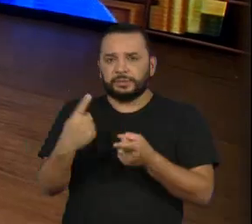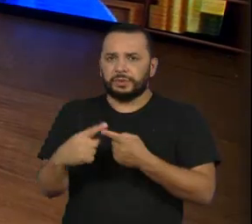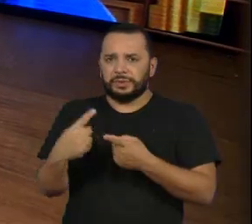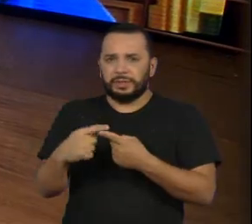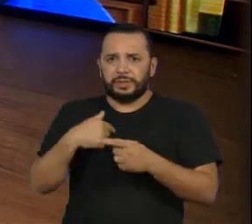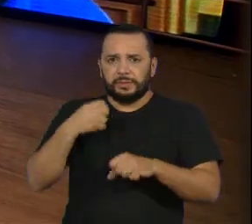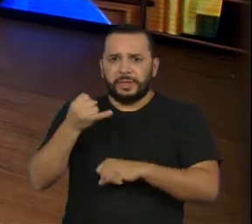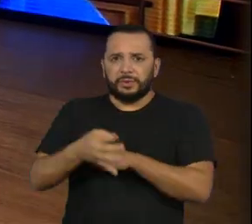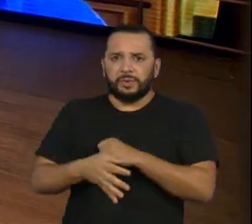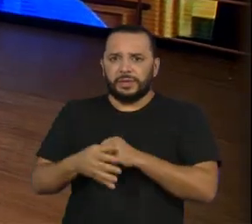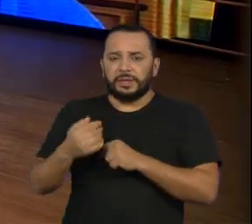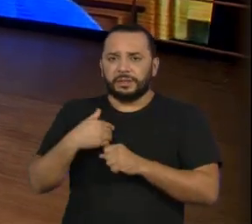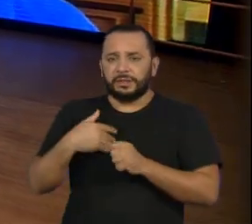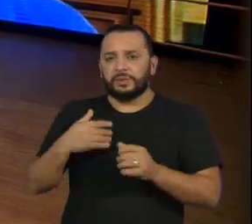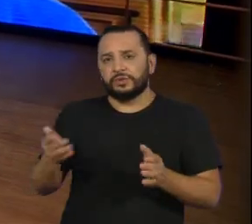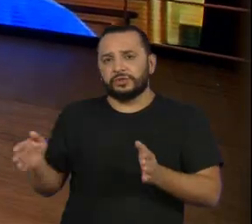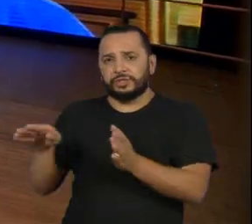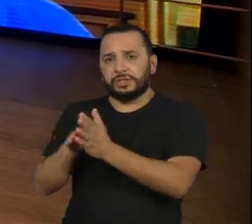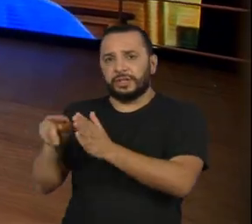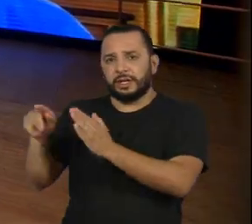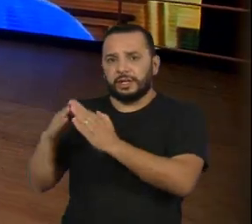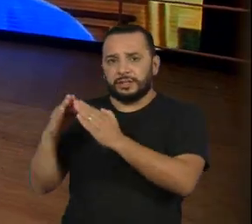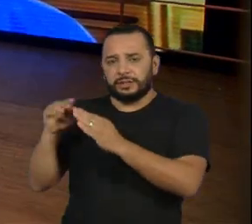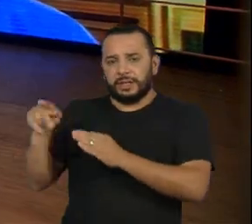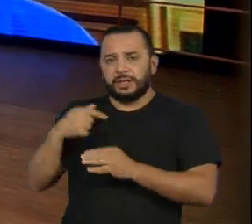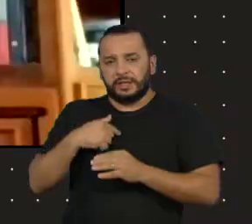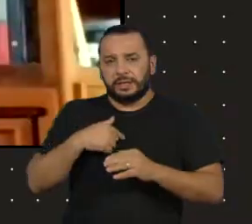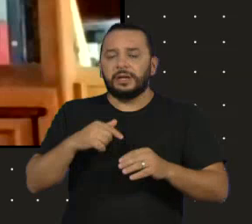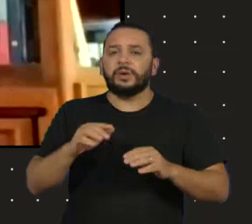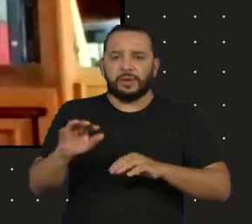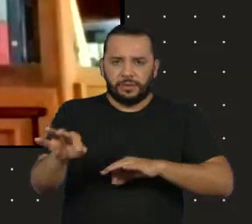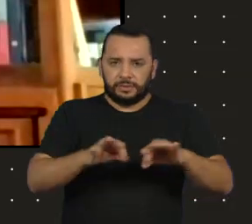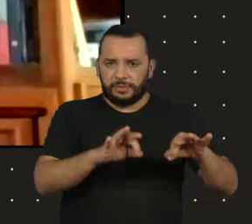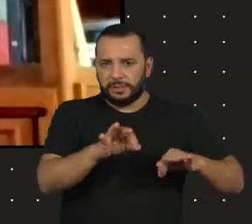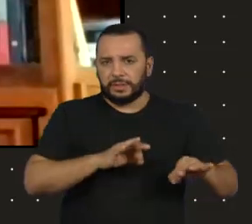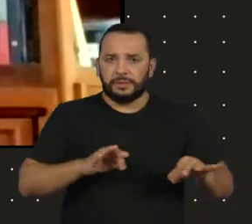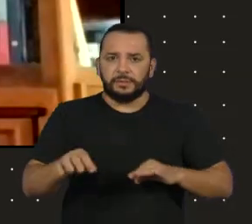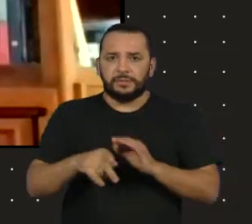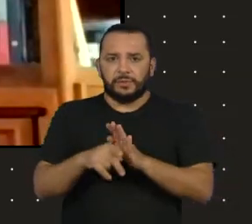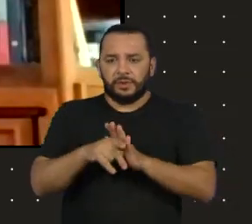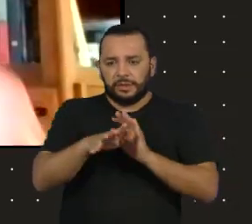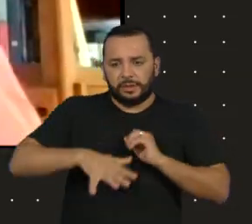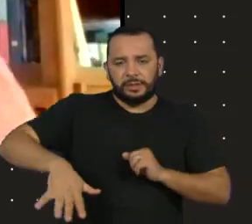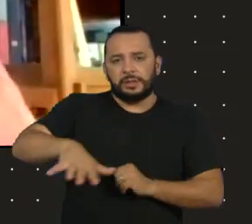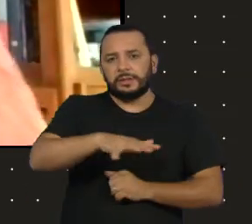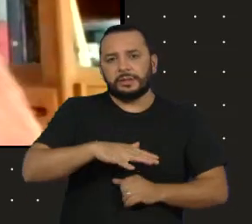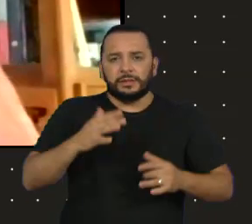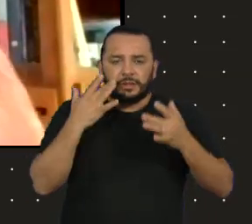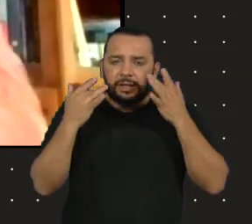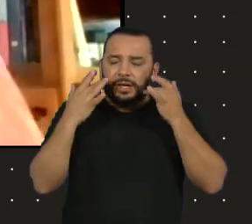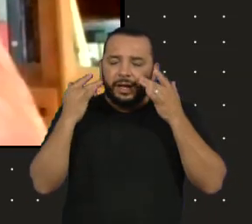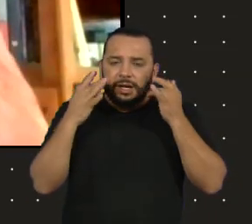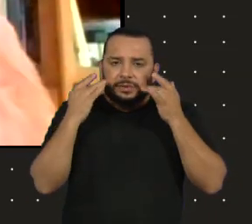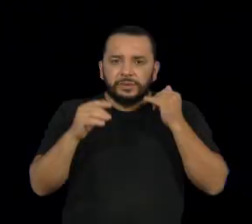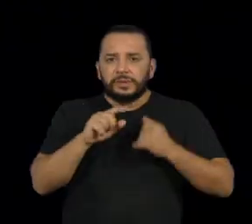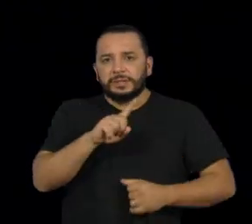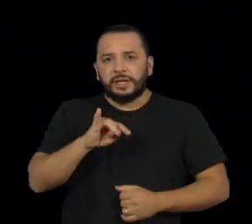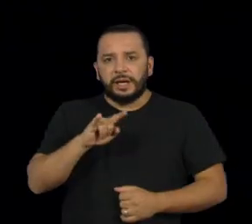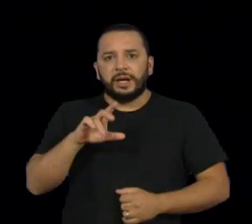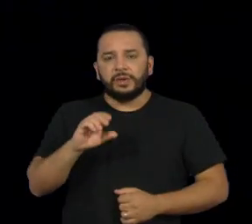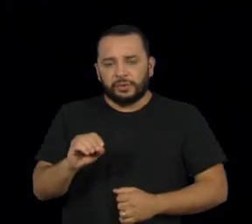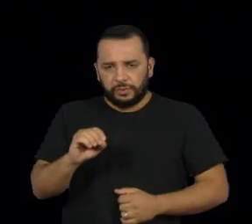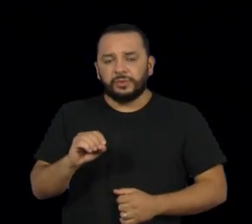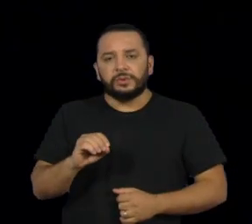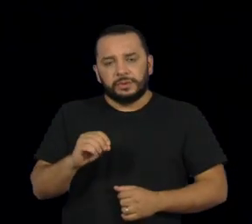chegada naquela hora da noite, eu estava fazendo um cenário para o Martinho da Vila no Teatro Zácaro, ali na Avenida Rui Barbosa.